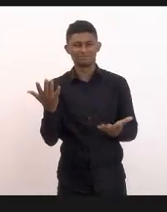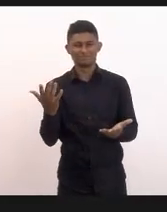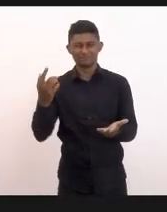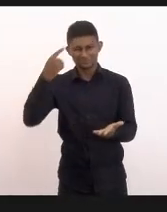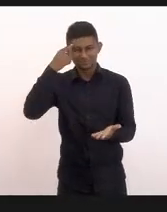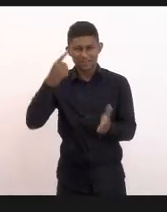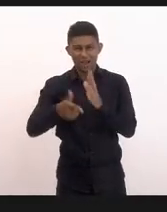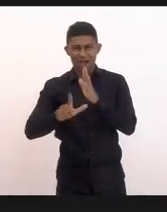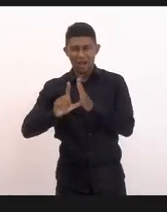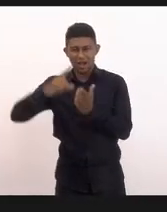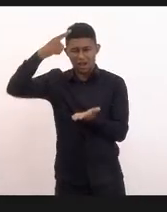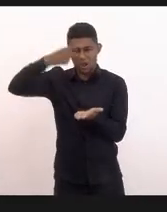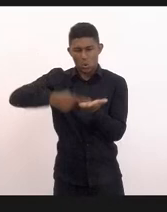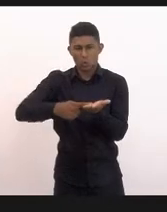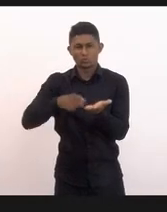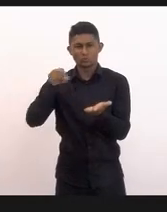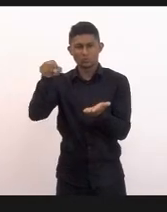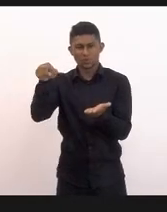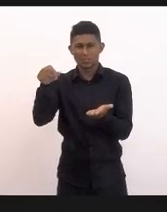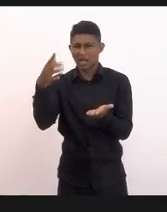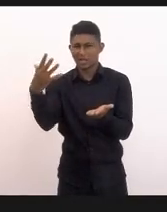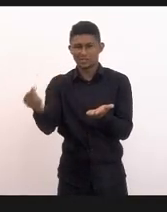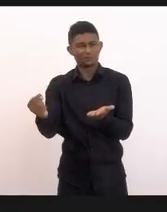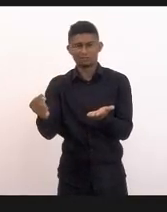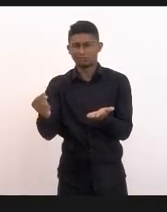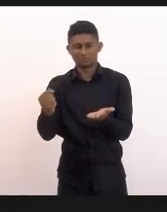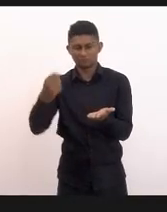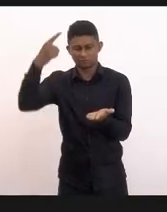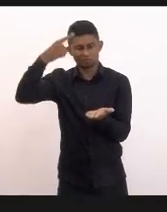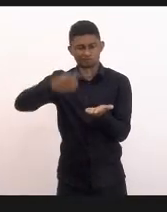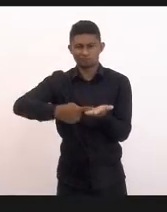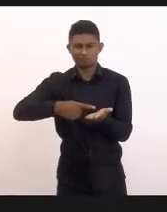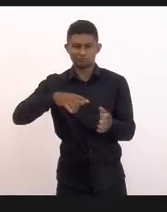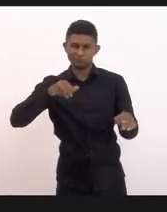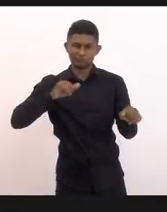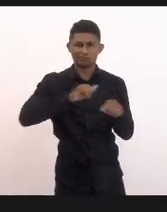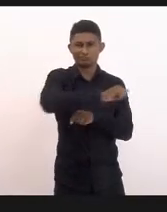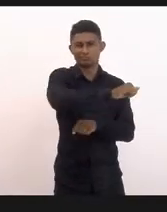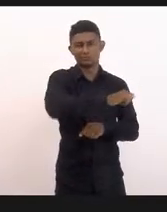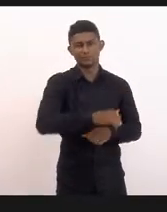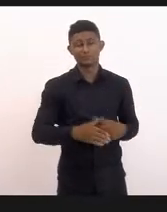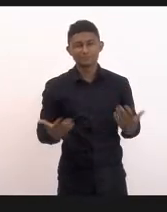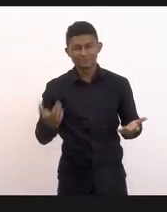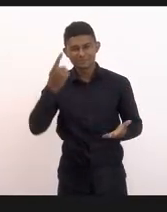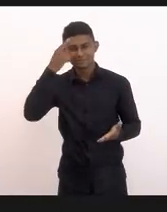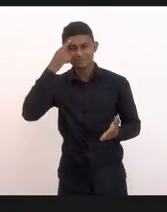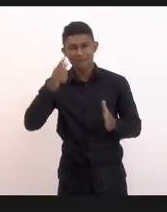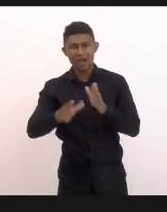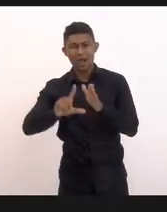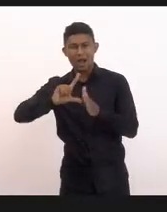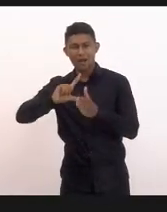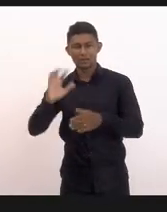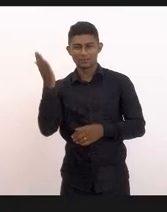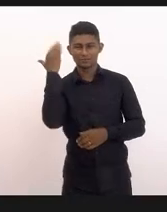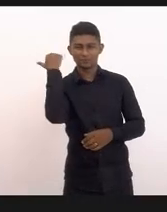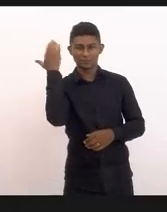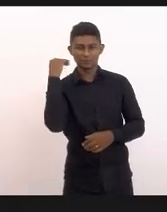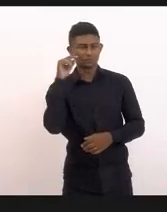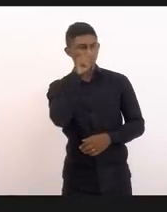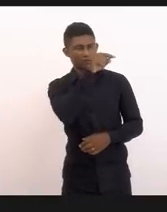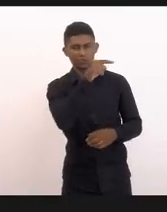que foi feito aqui dentro. Né? Quando ele apresentou lá atrás o aumento só para quem tem